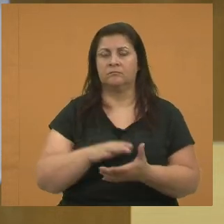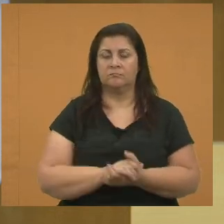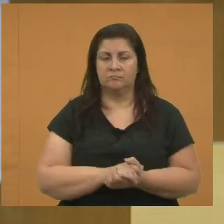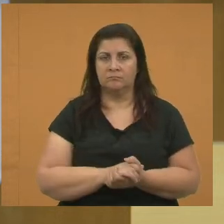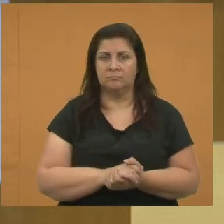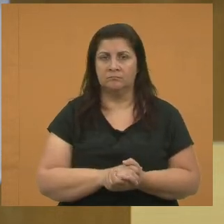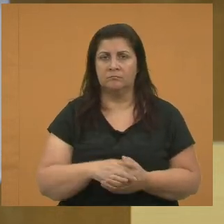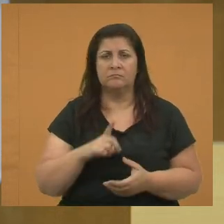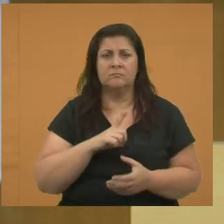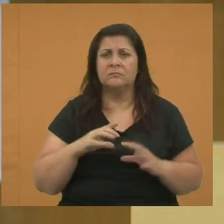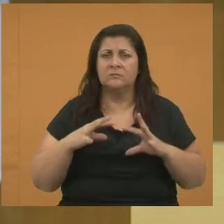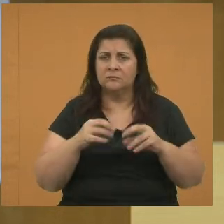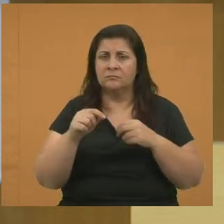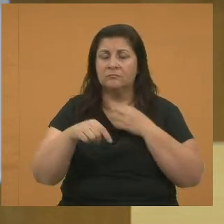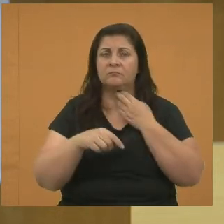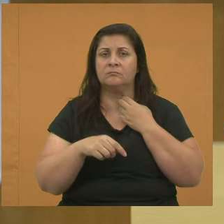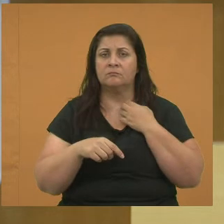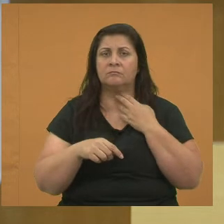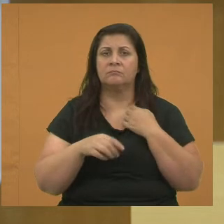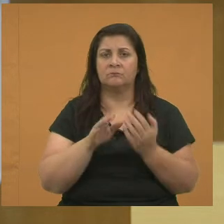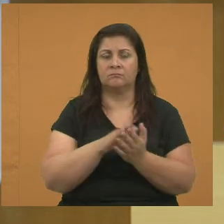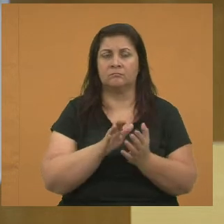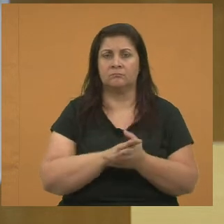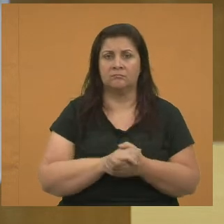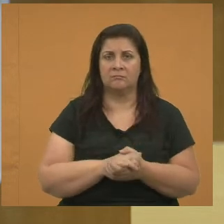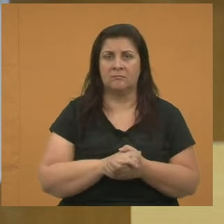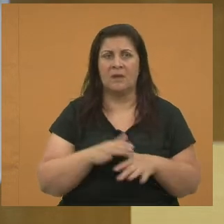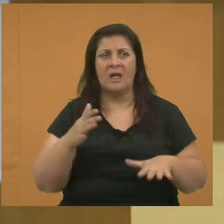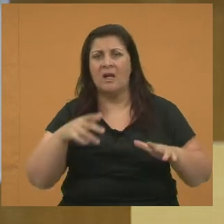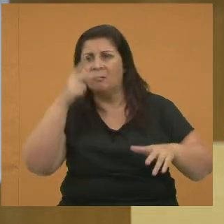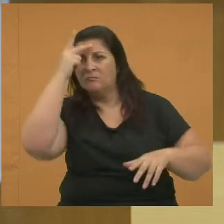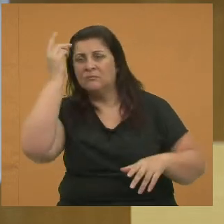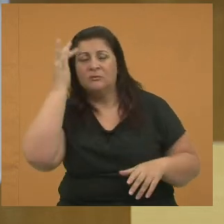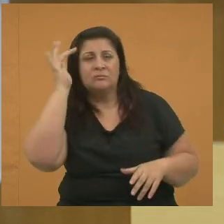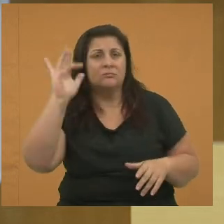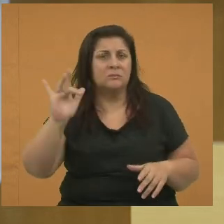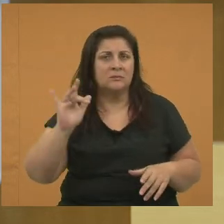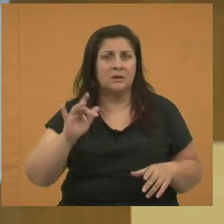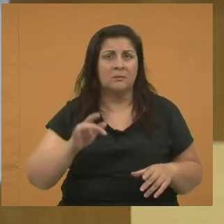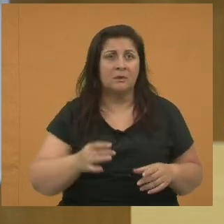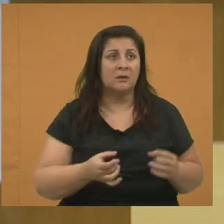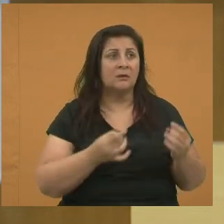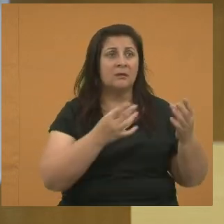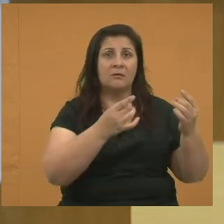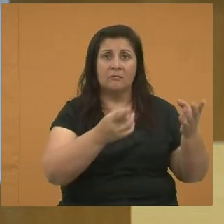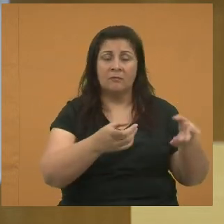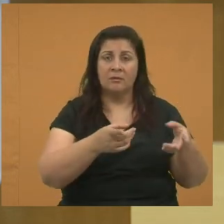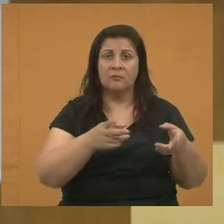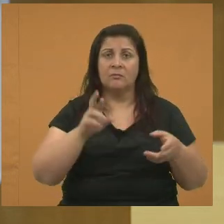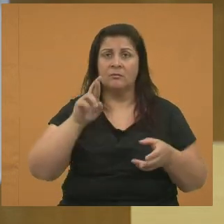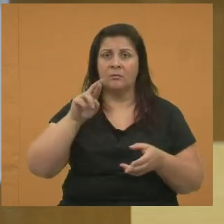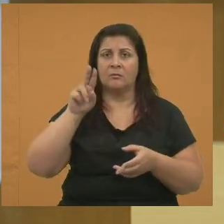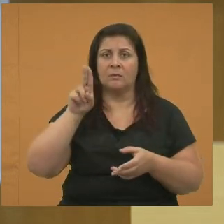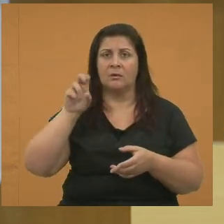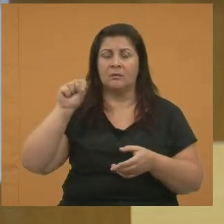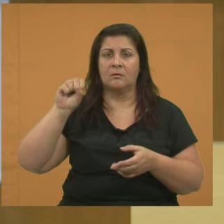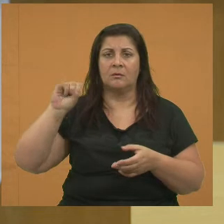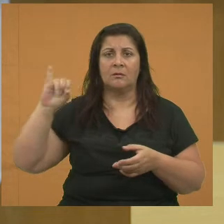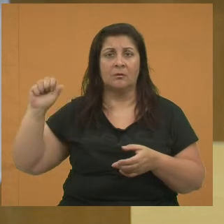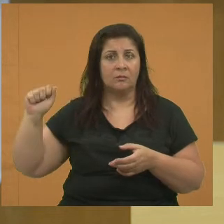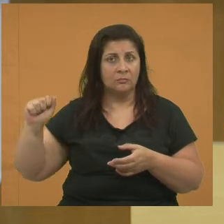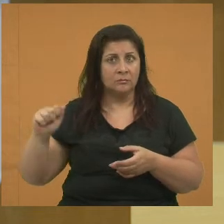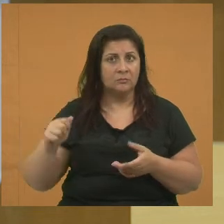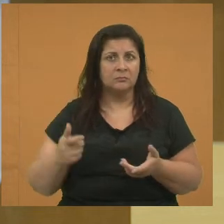Nós temos tudo aqui em Jacareí. Muita gente talvez não saiba que a gente exporta para a Rússia e importa para a Rússia